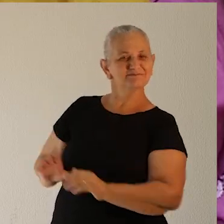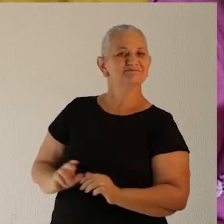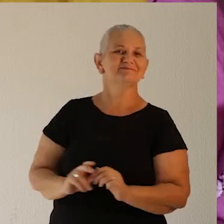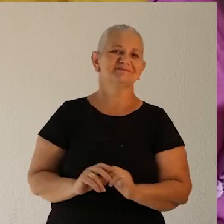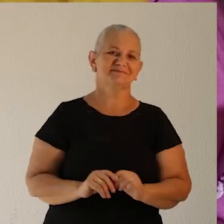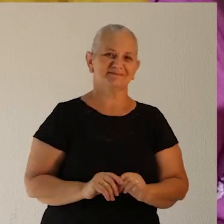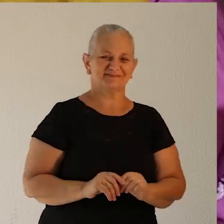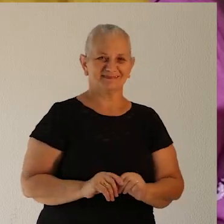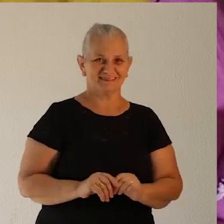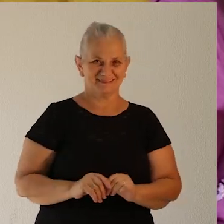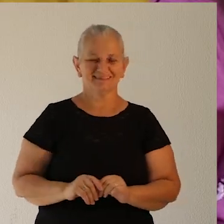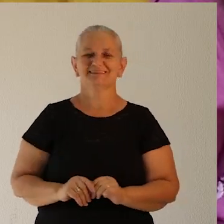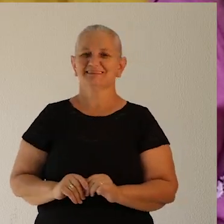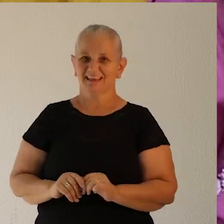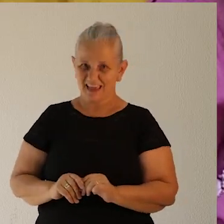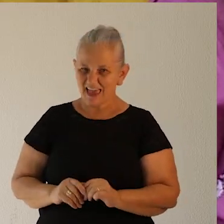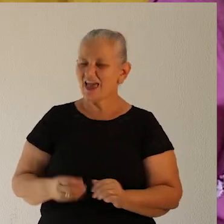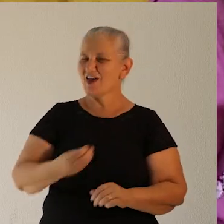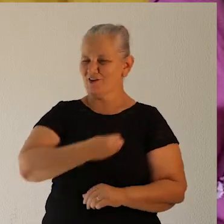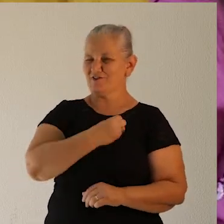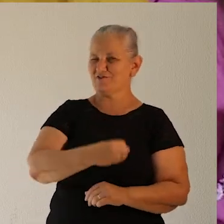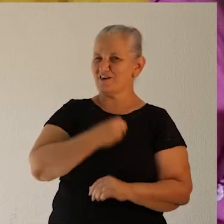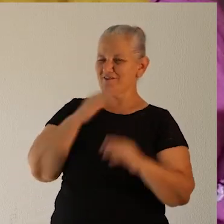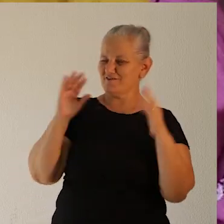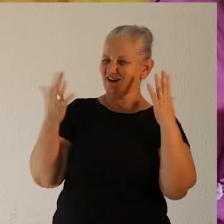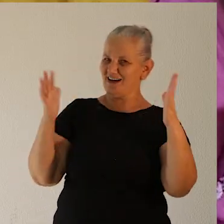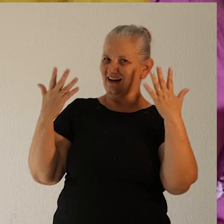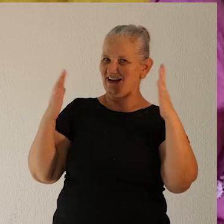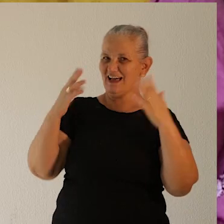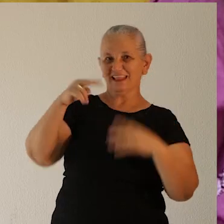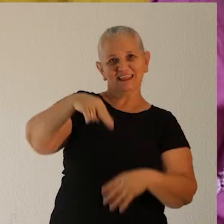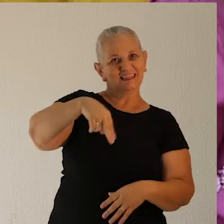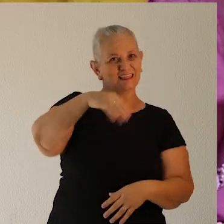quis. E viva Nabor. Bonito, né?